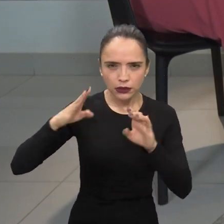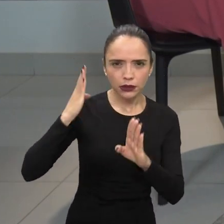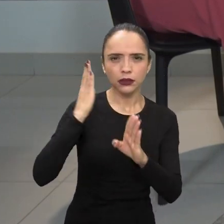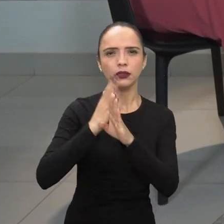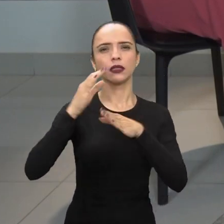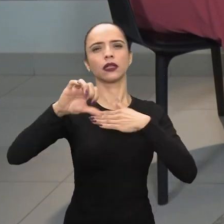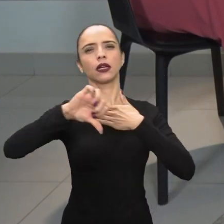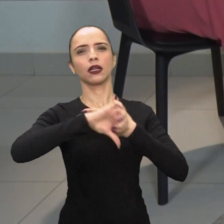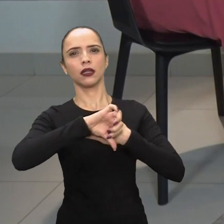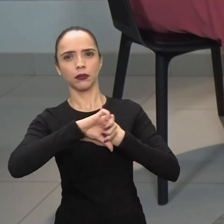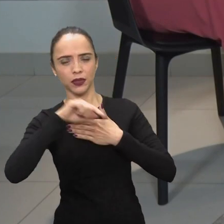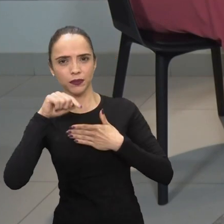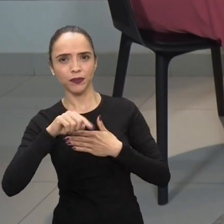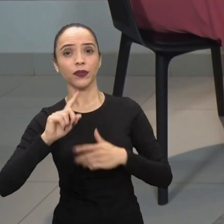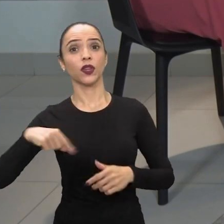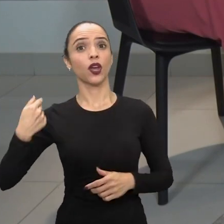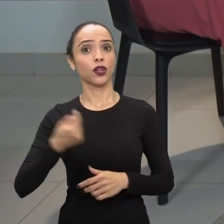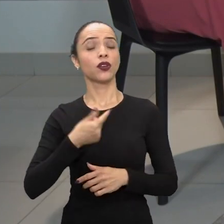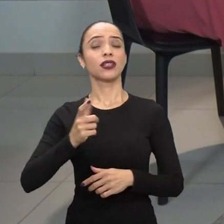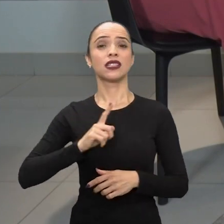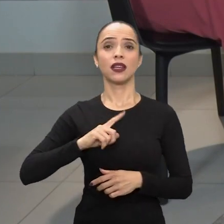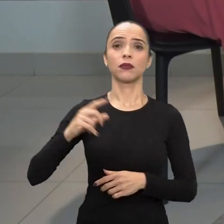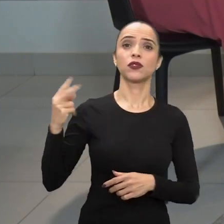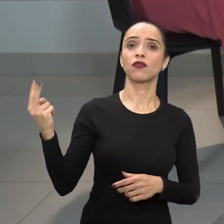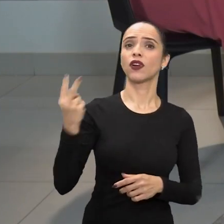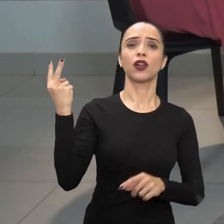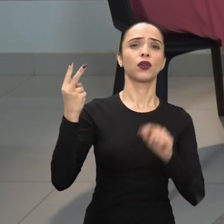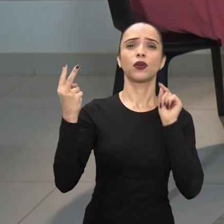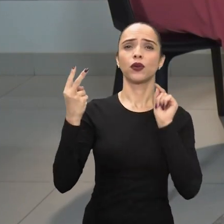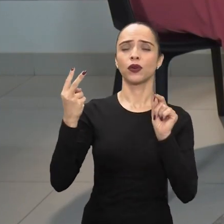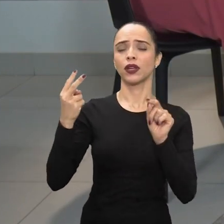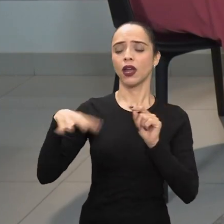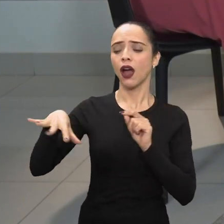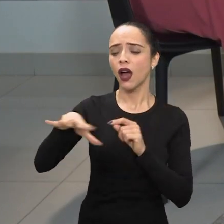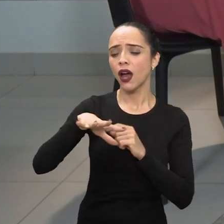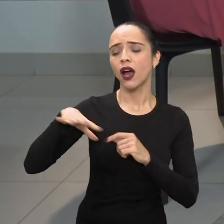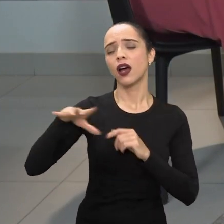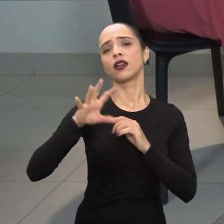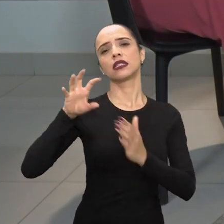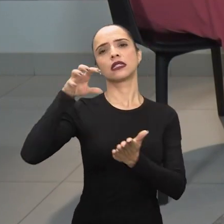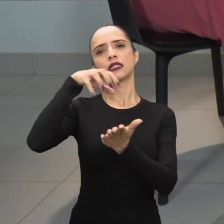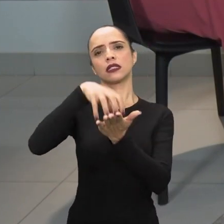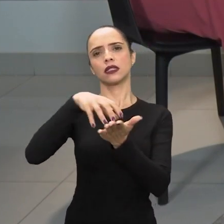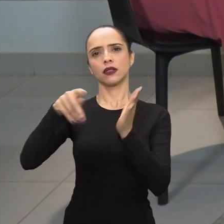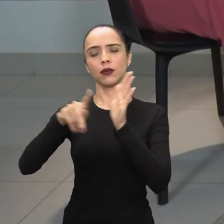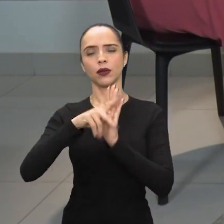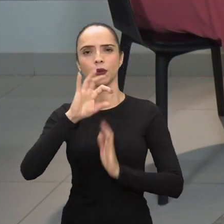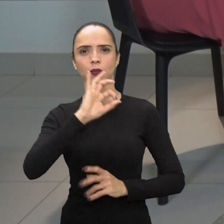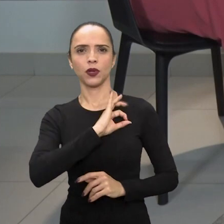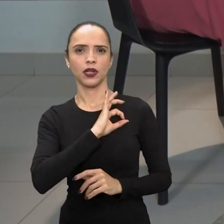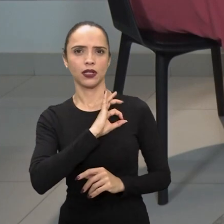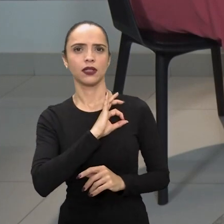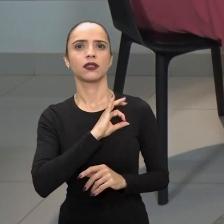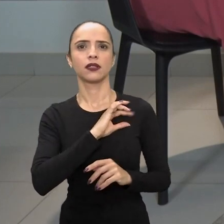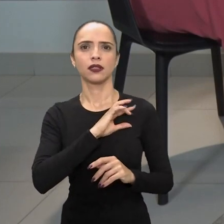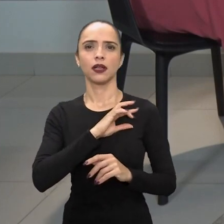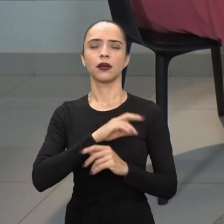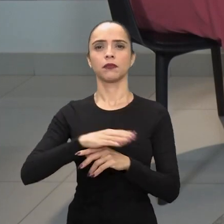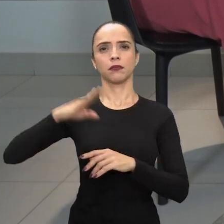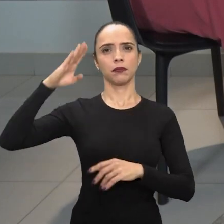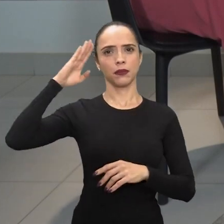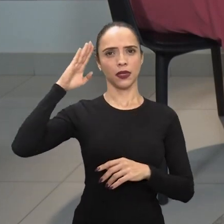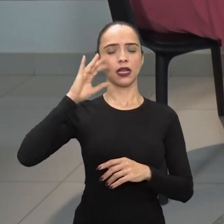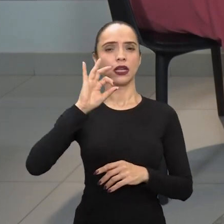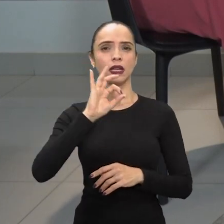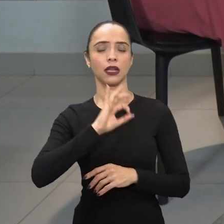valores de papéis institucionais como por exemplo setores da própria Polícia Militar que hoje investigam O que é contrário até a